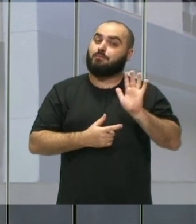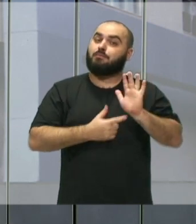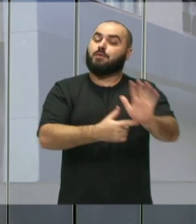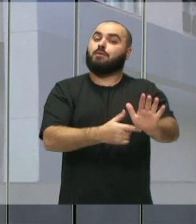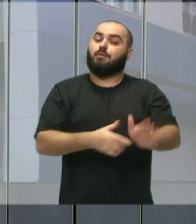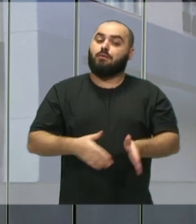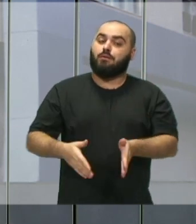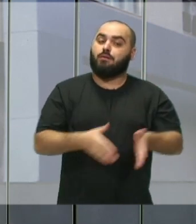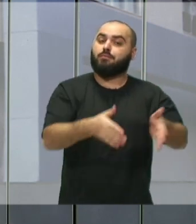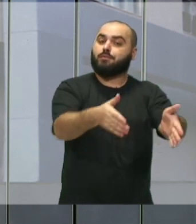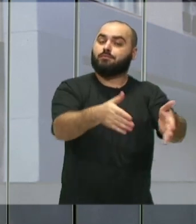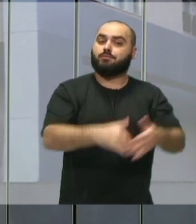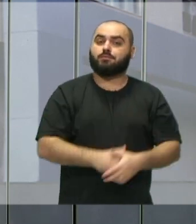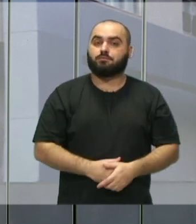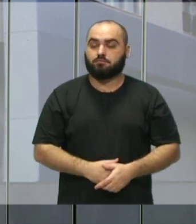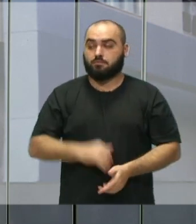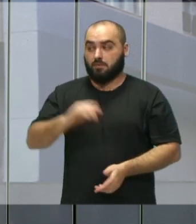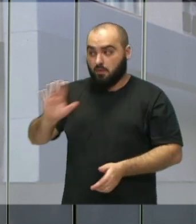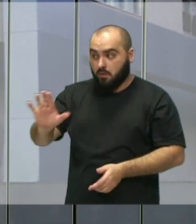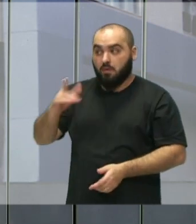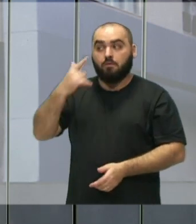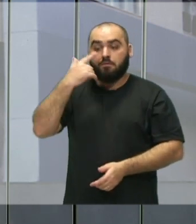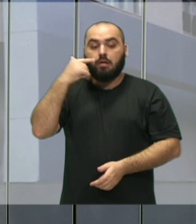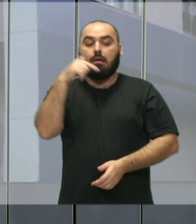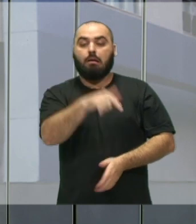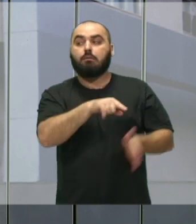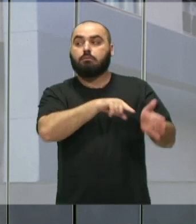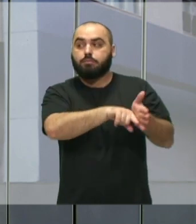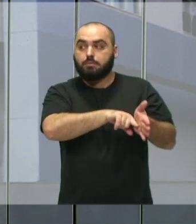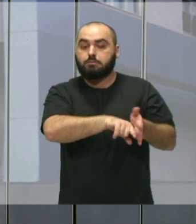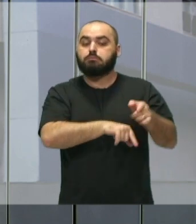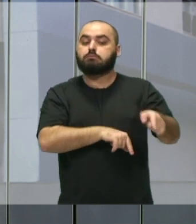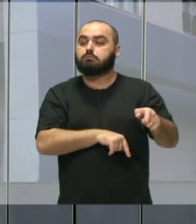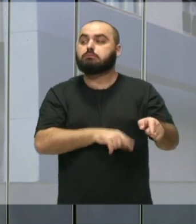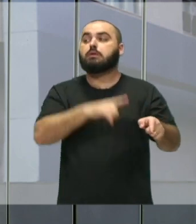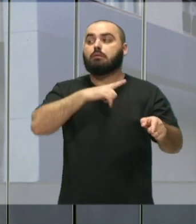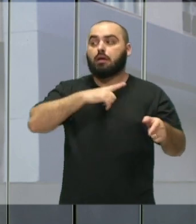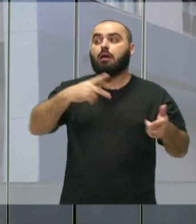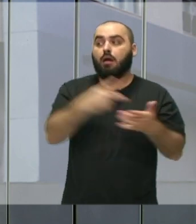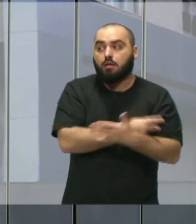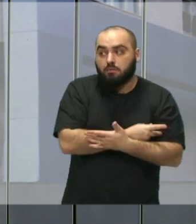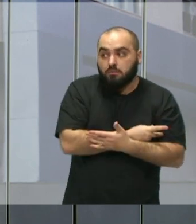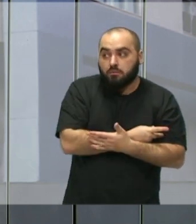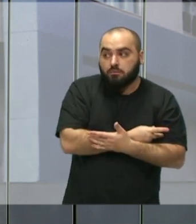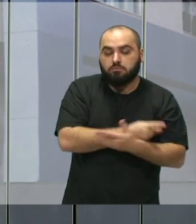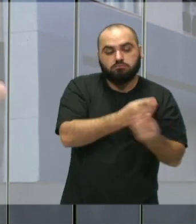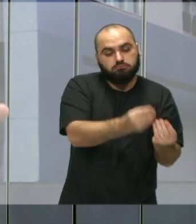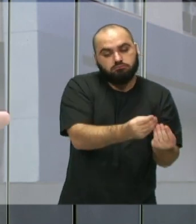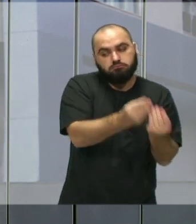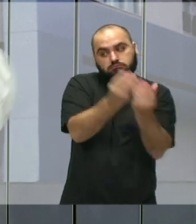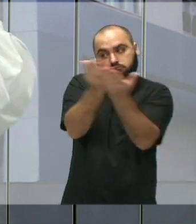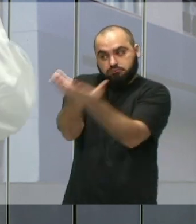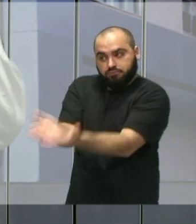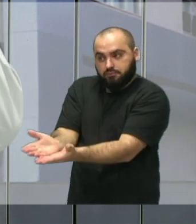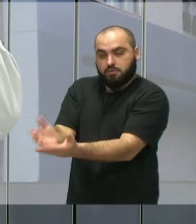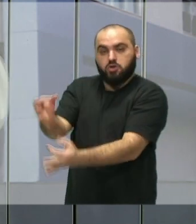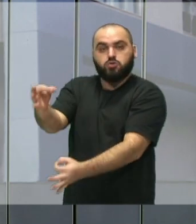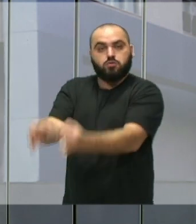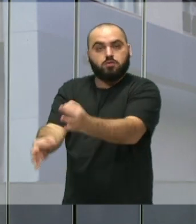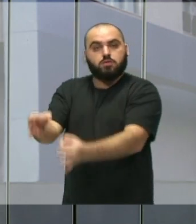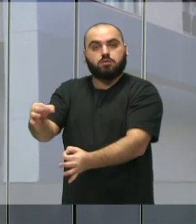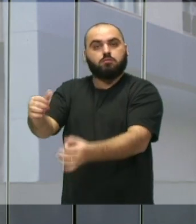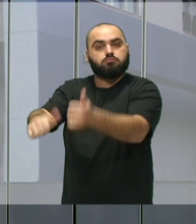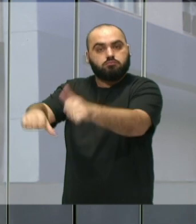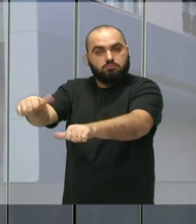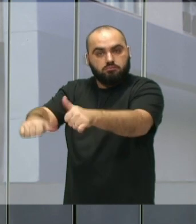Olha, a gente investigou essa situação aqui e identificamos isso. Agora estamos enviando a vocês para que